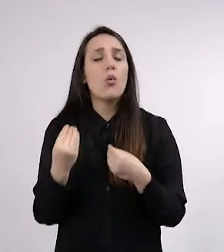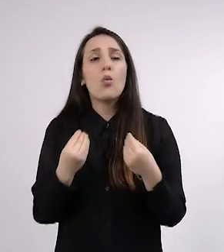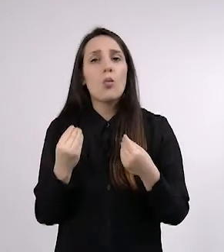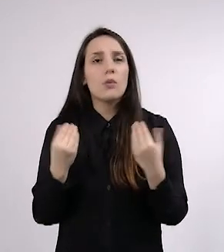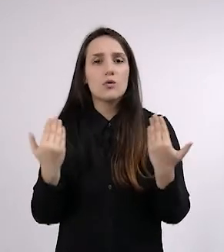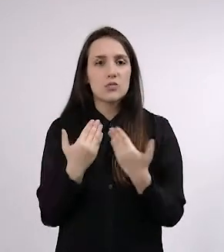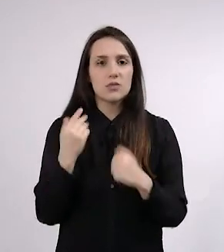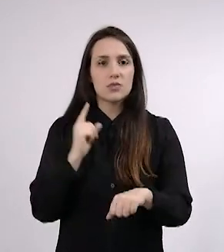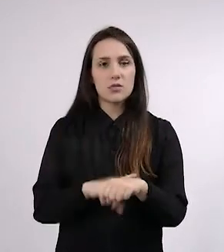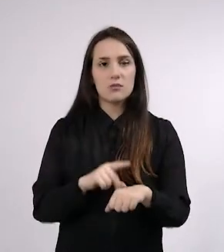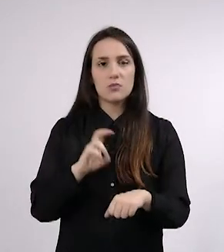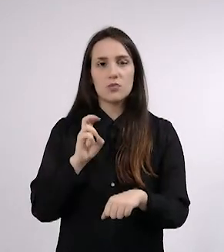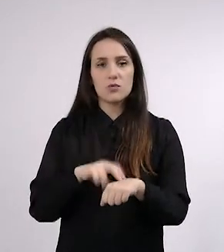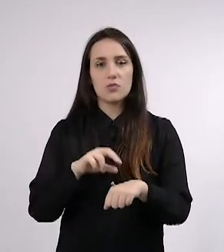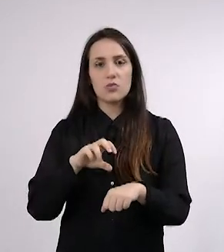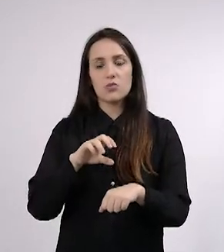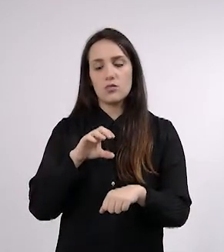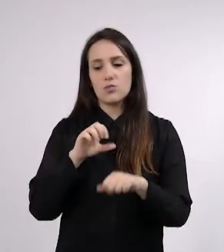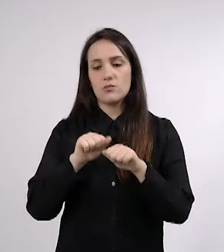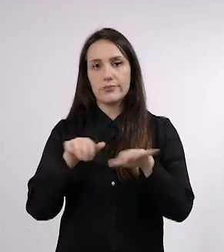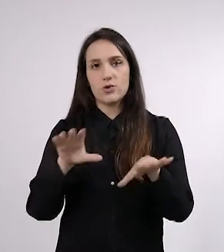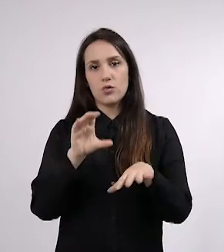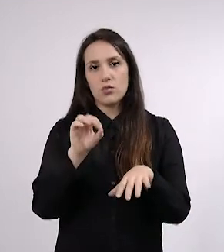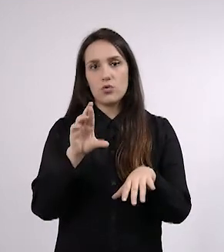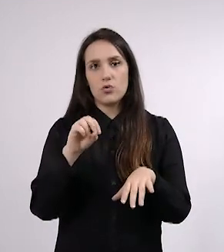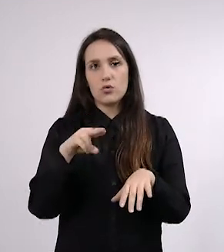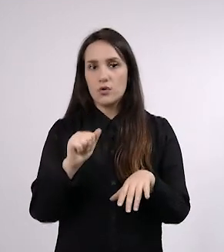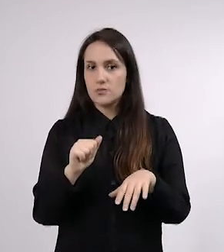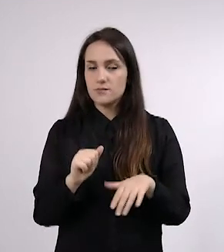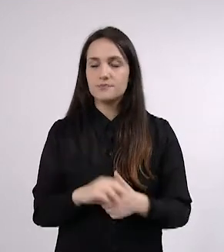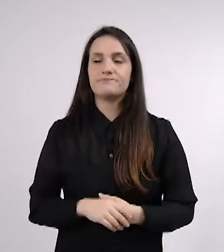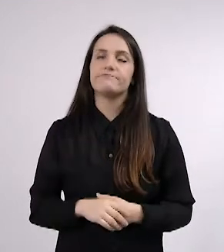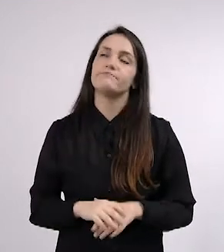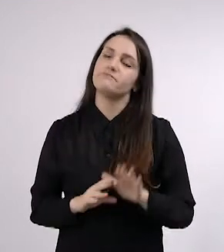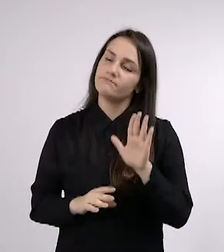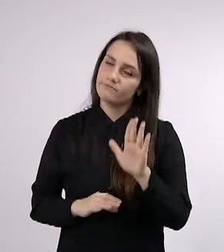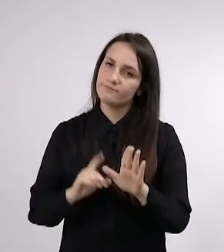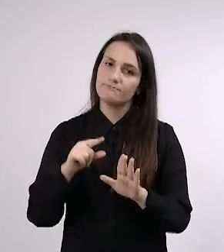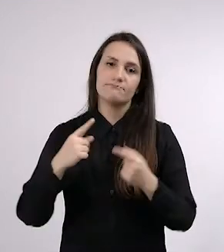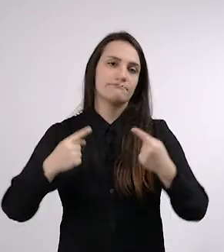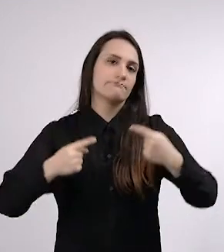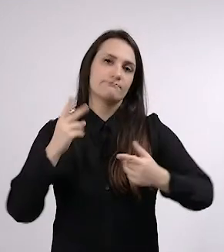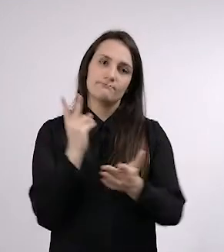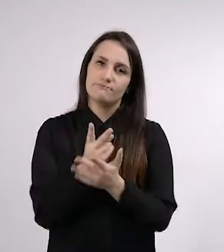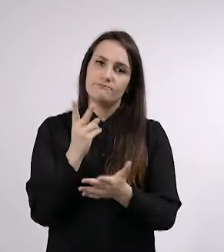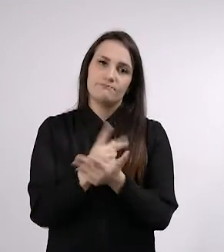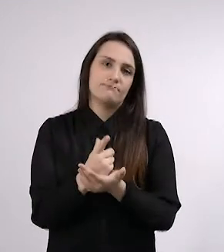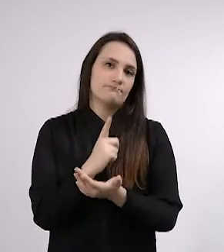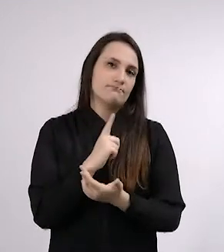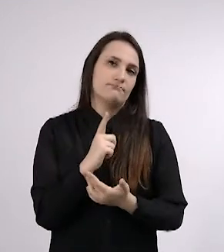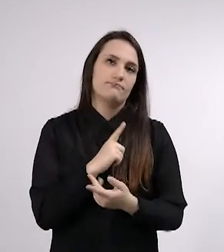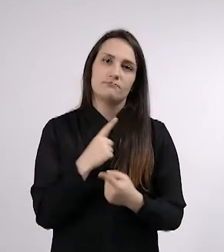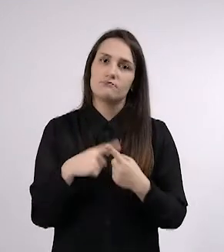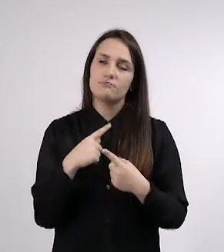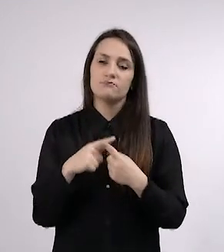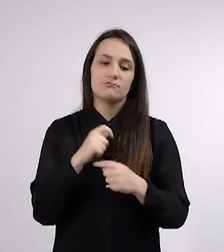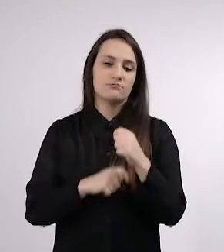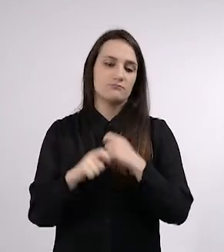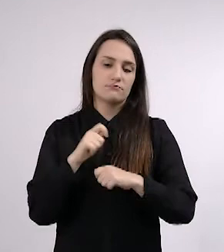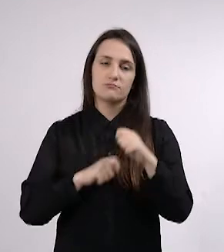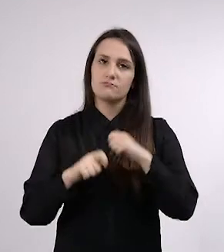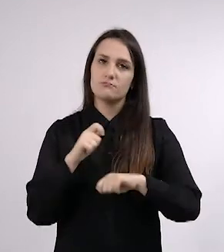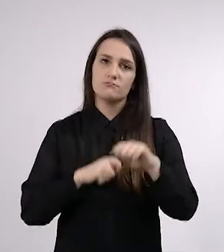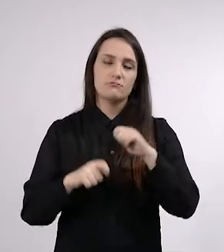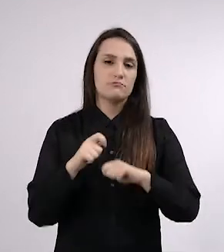também nesse combate ao corona? Essa é uma discussão permanente, né? Como a gente fala, a administração pública ela é complexa na